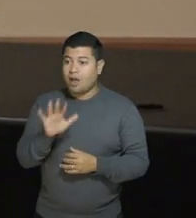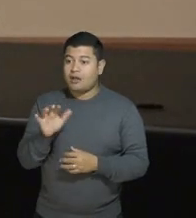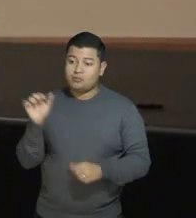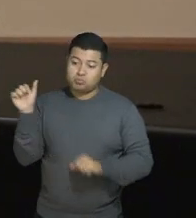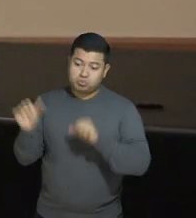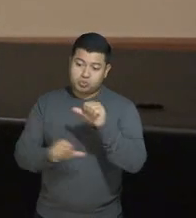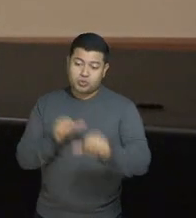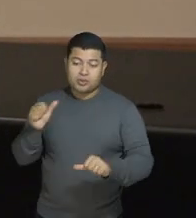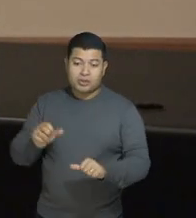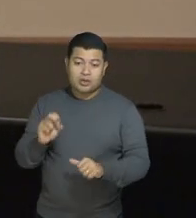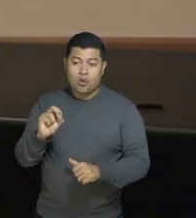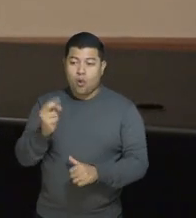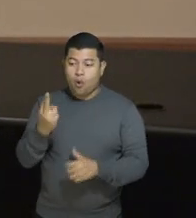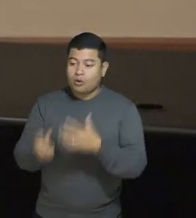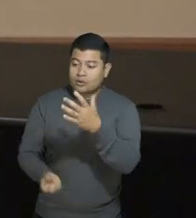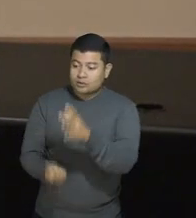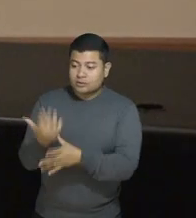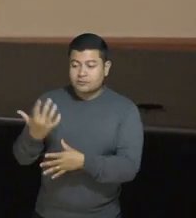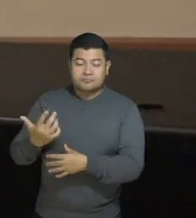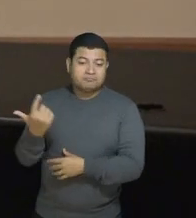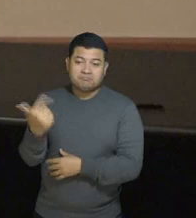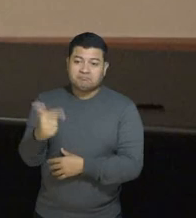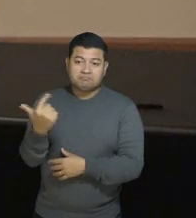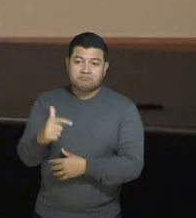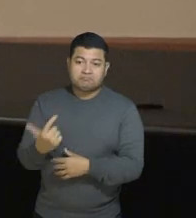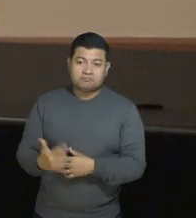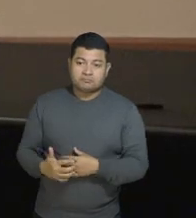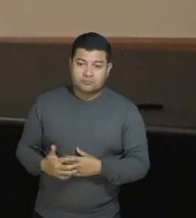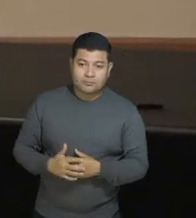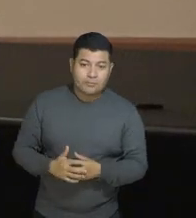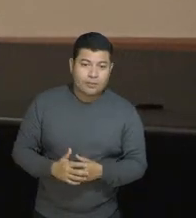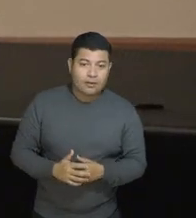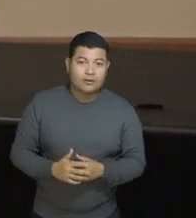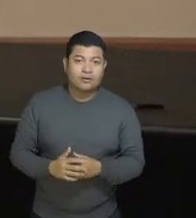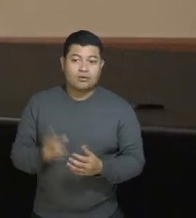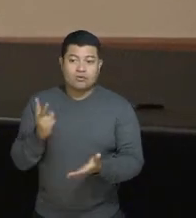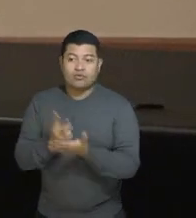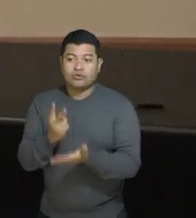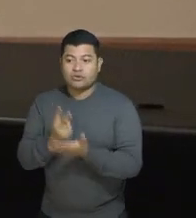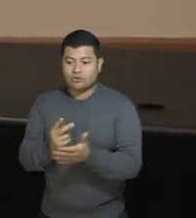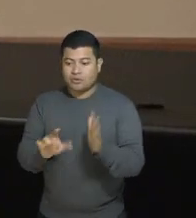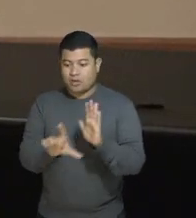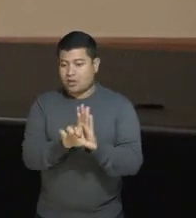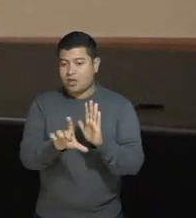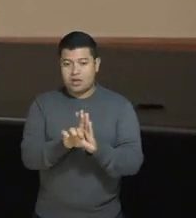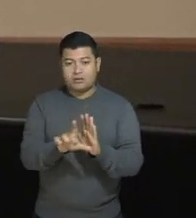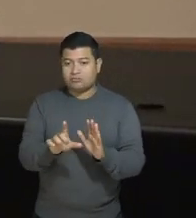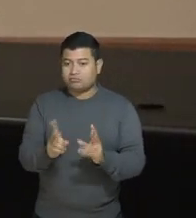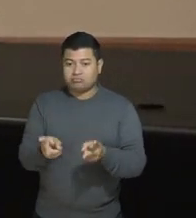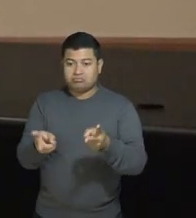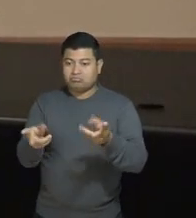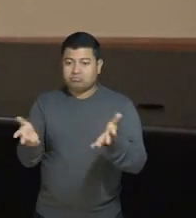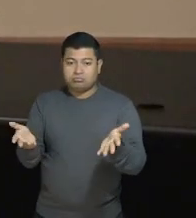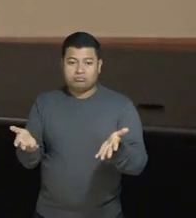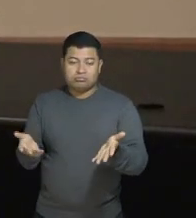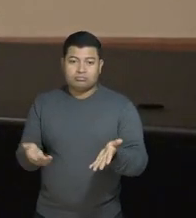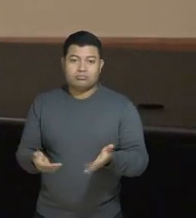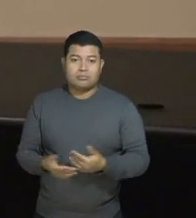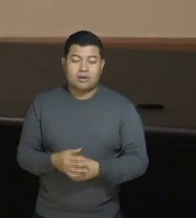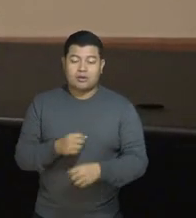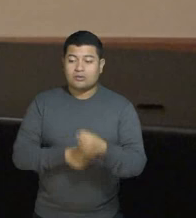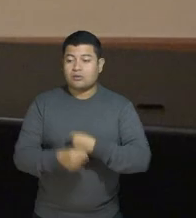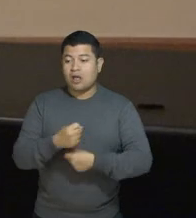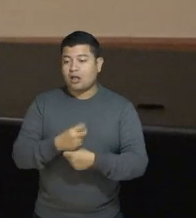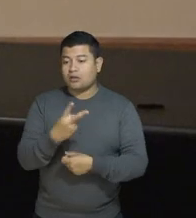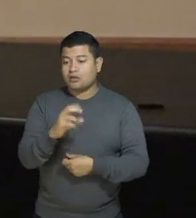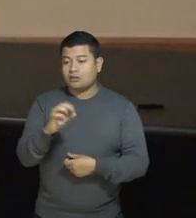outra política. Então, ainda o que está valendo é a política de 2006 e a de 2008. E aí a gente escuta, ah,